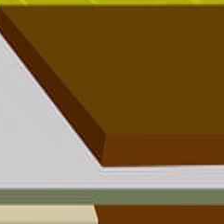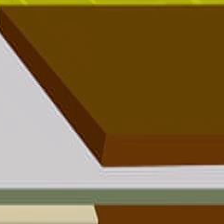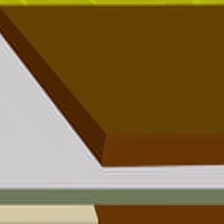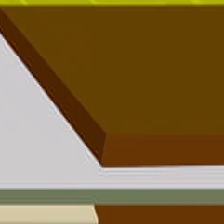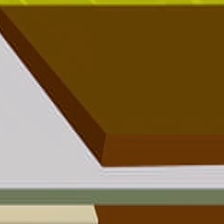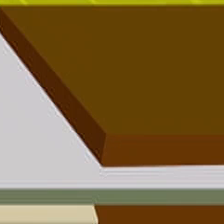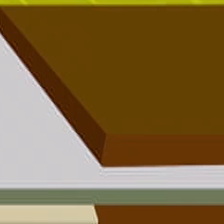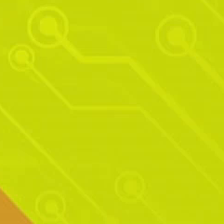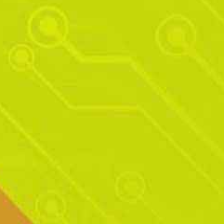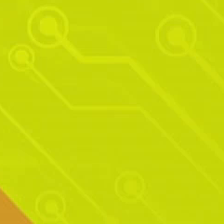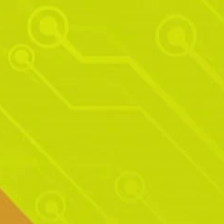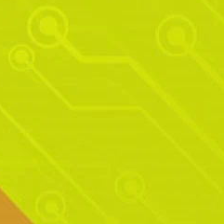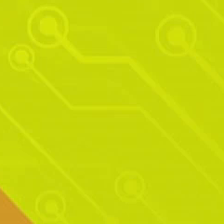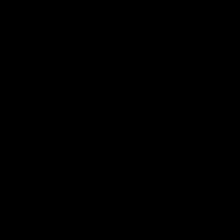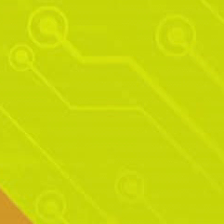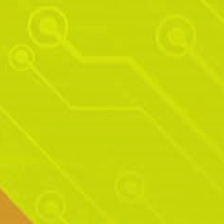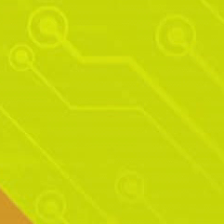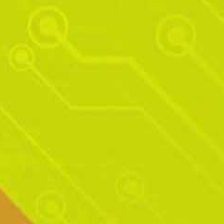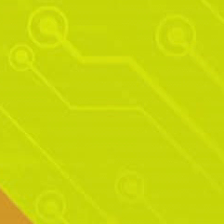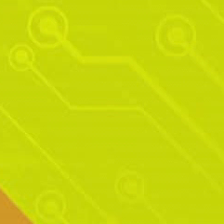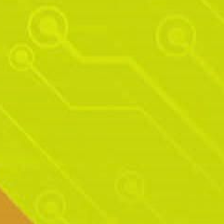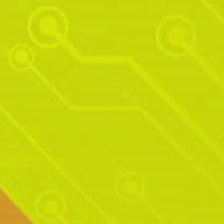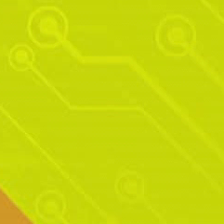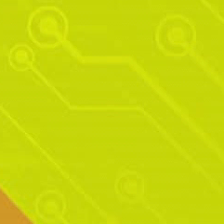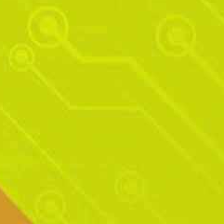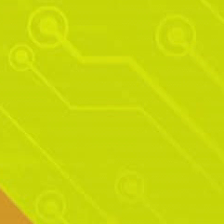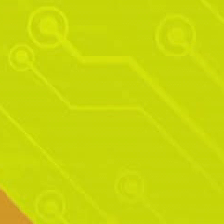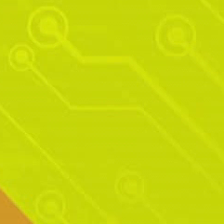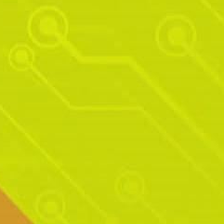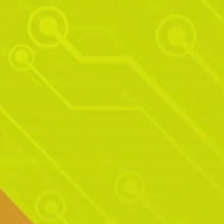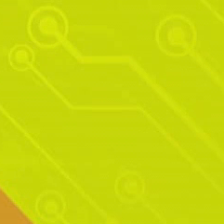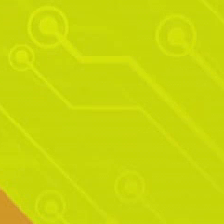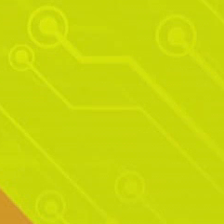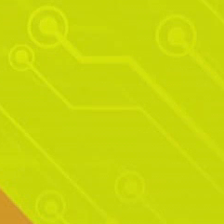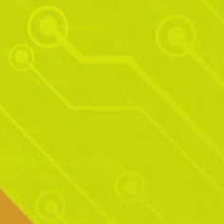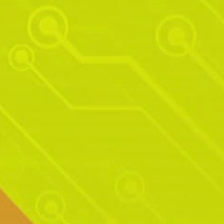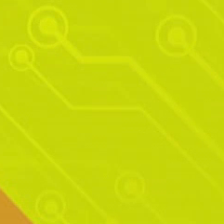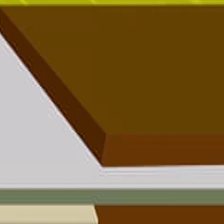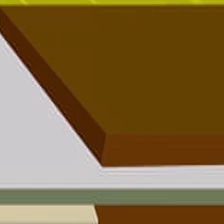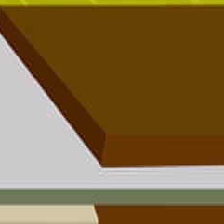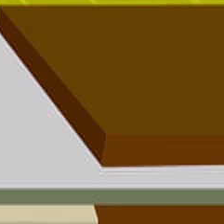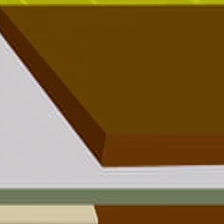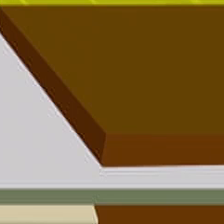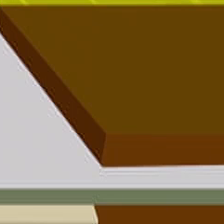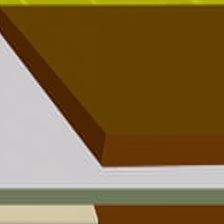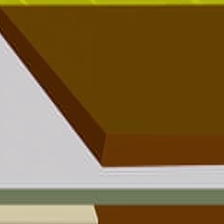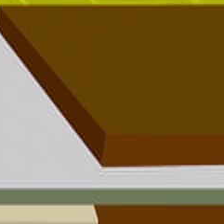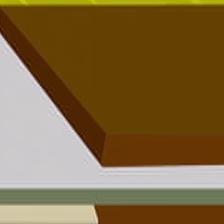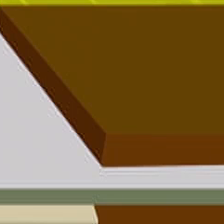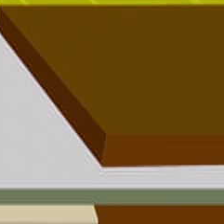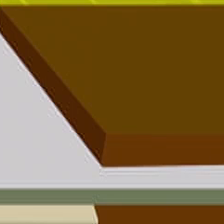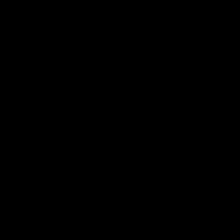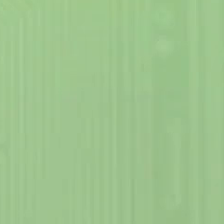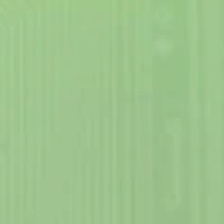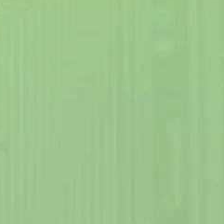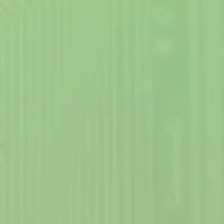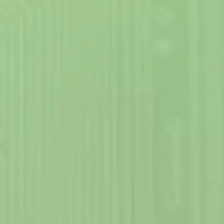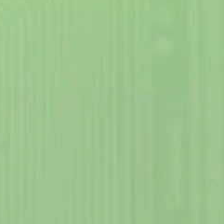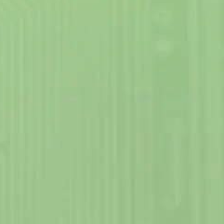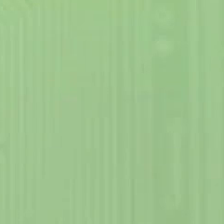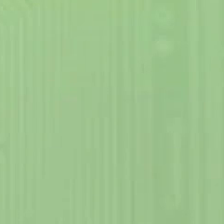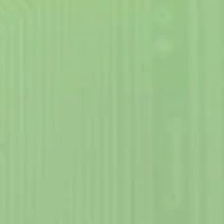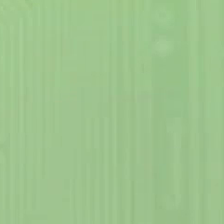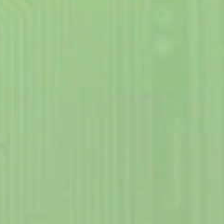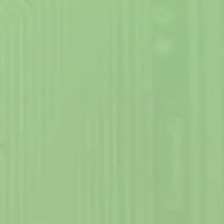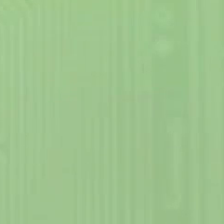vão nos ensinar hoje. Então, moçada, confira os objetivos dessa aula conosco. Em nosso terceiro encontro, vamos compreender